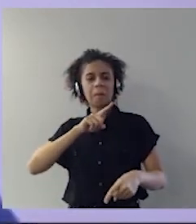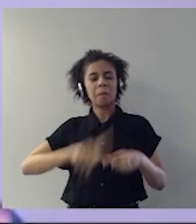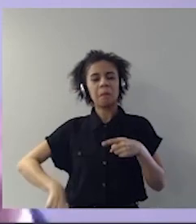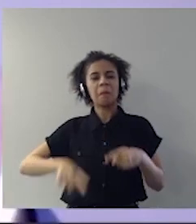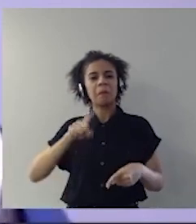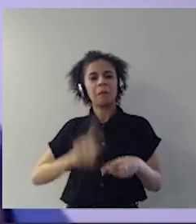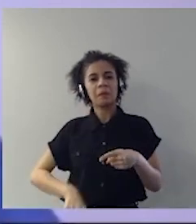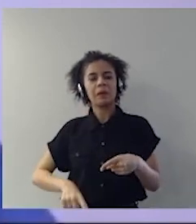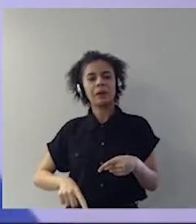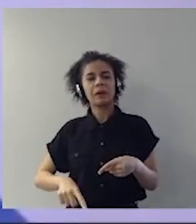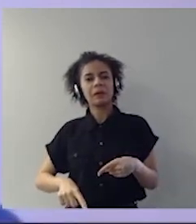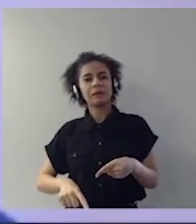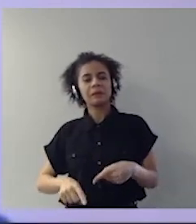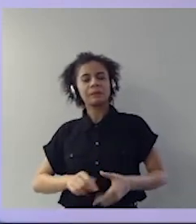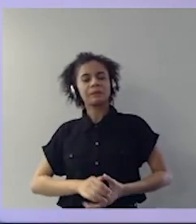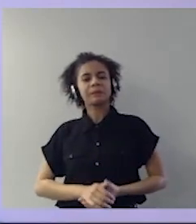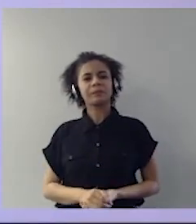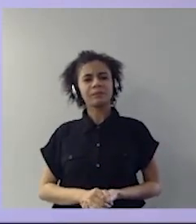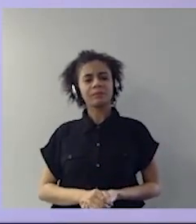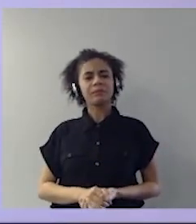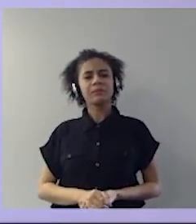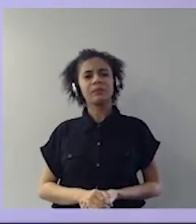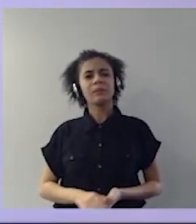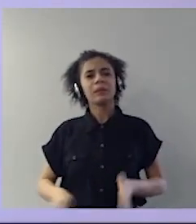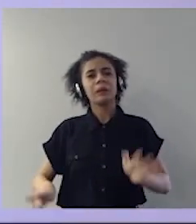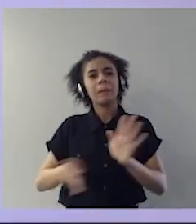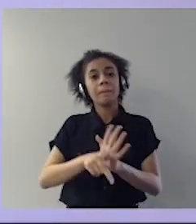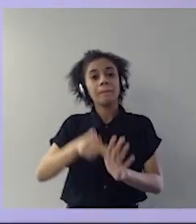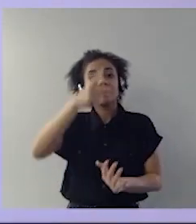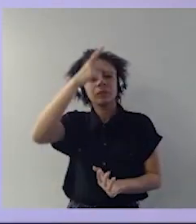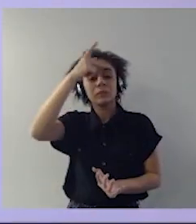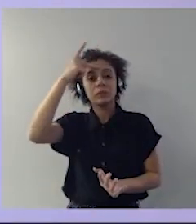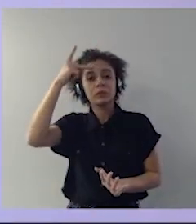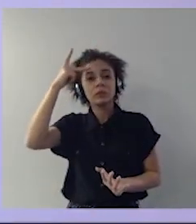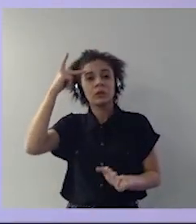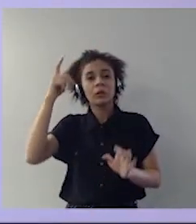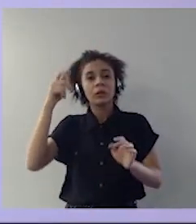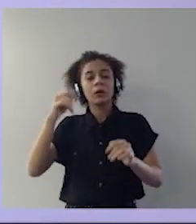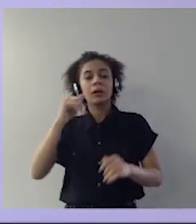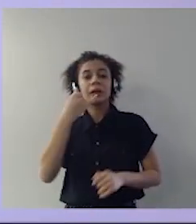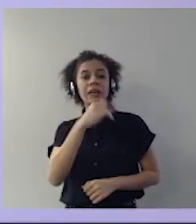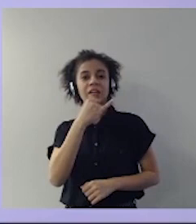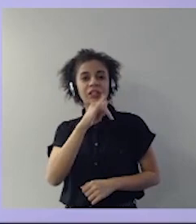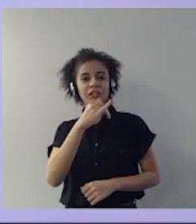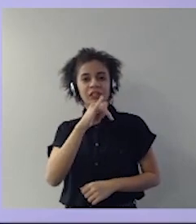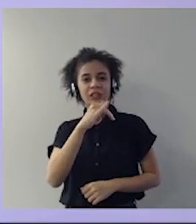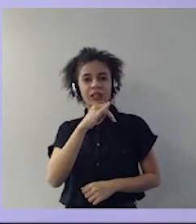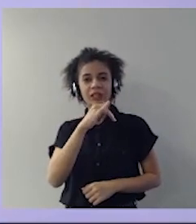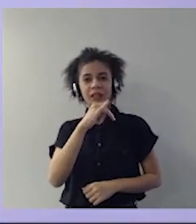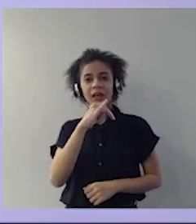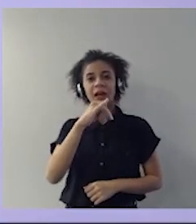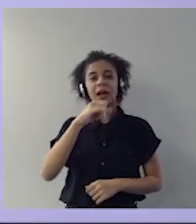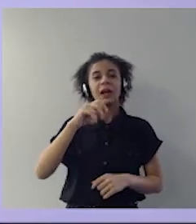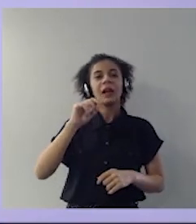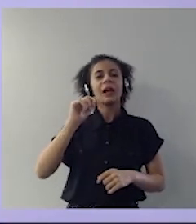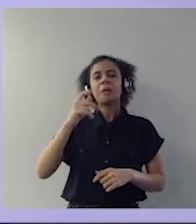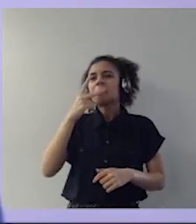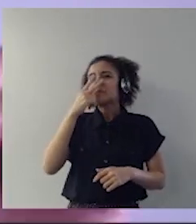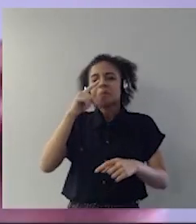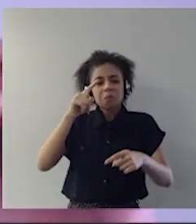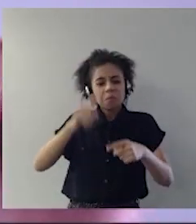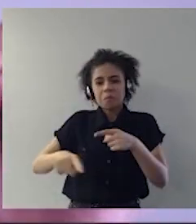proíbem, rompendo a competência da Agência Nacional de Energia Elétrica, que proíbem, sem